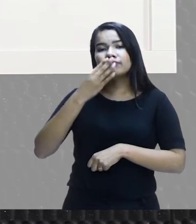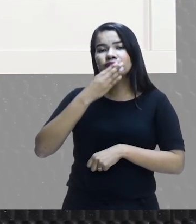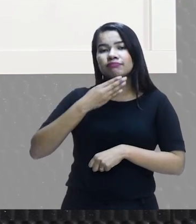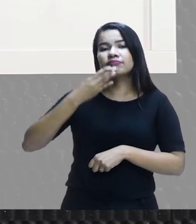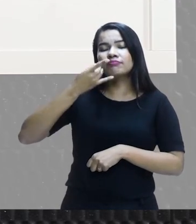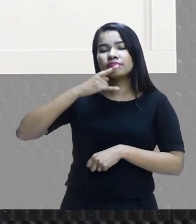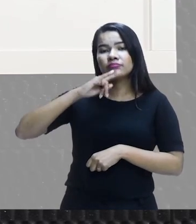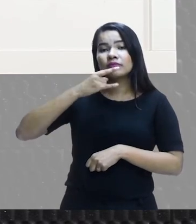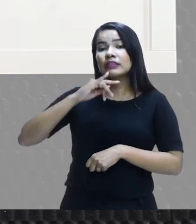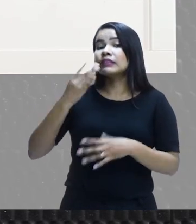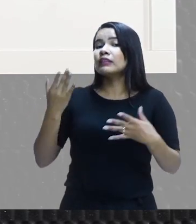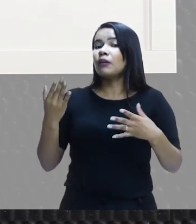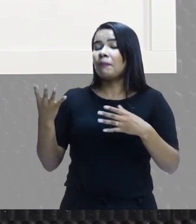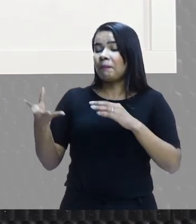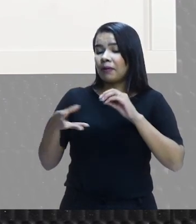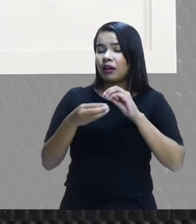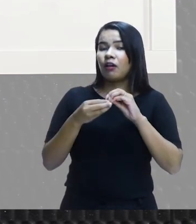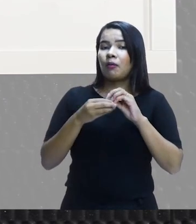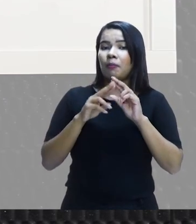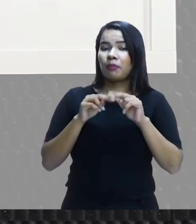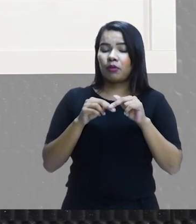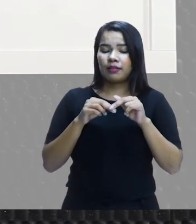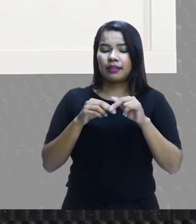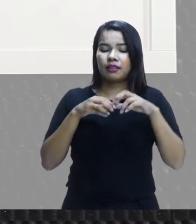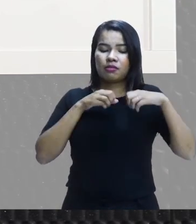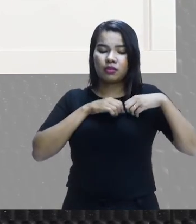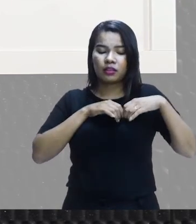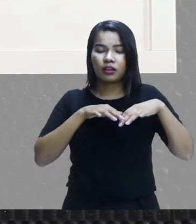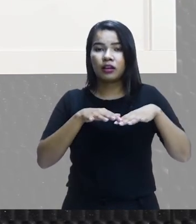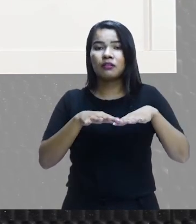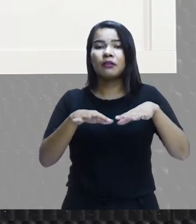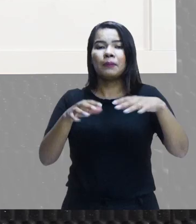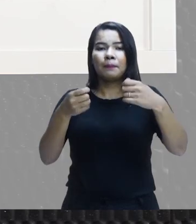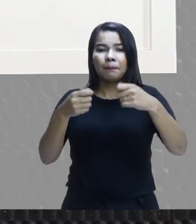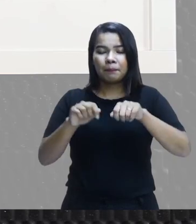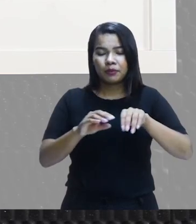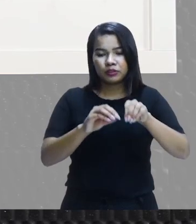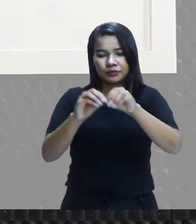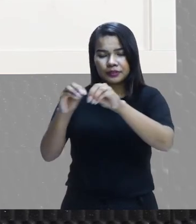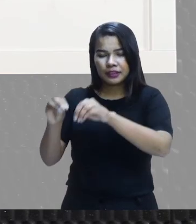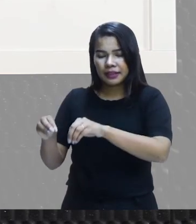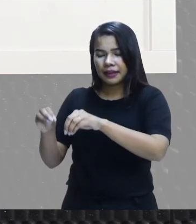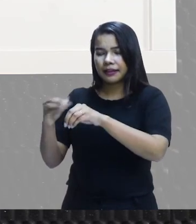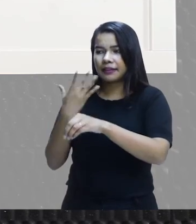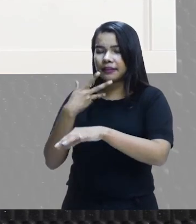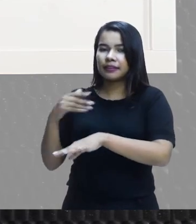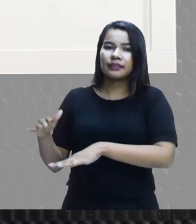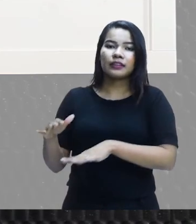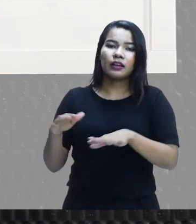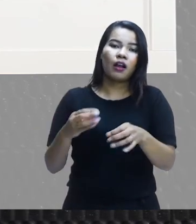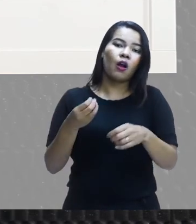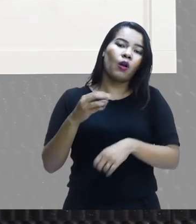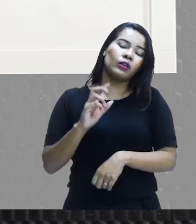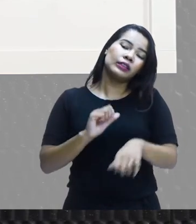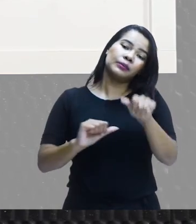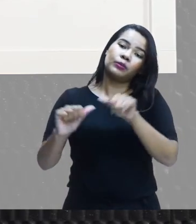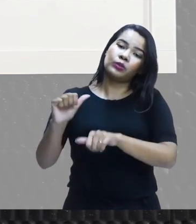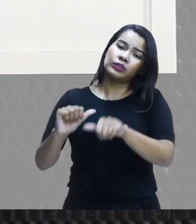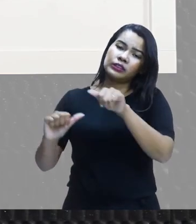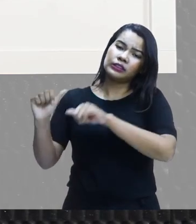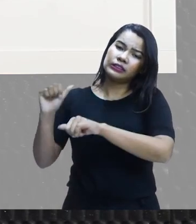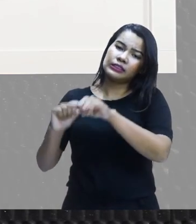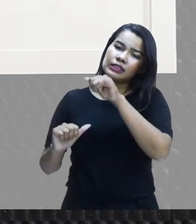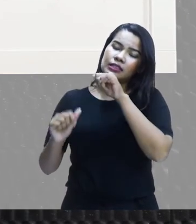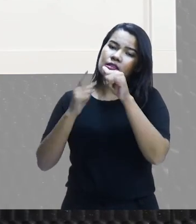pegar a moléstia de Chagas, pelo leite materno, ela pode passar para a criança. Ou então, através da transfusão